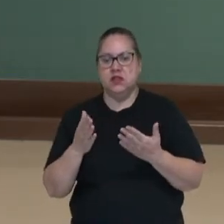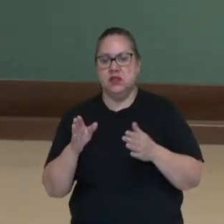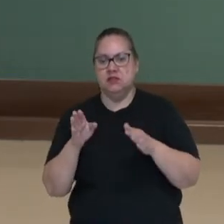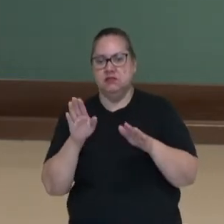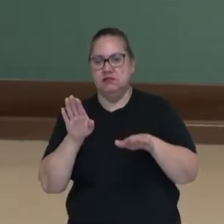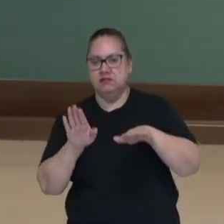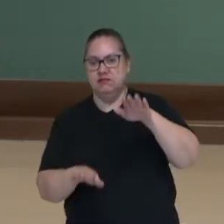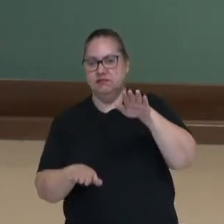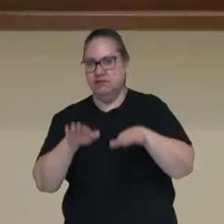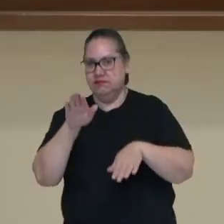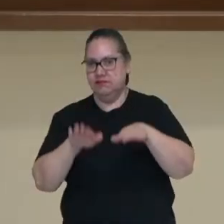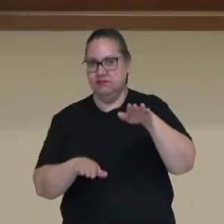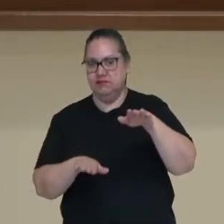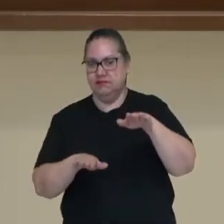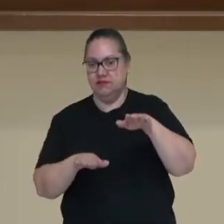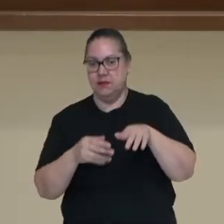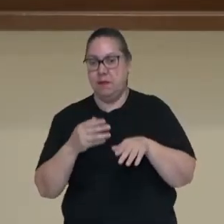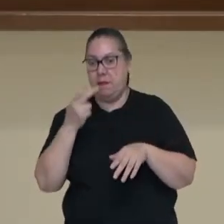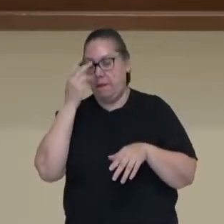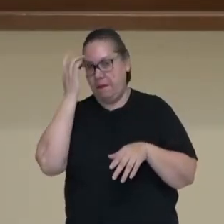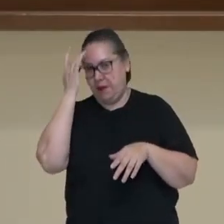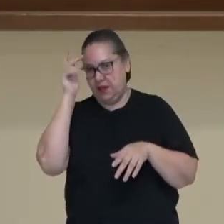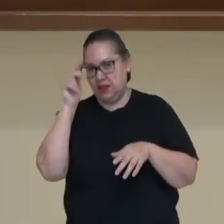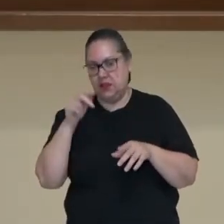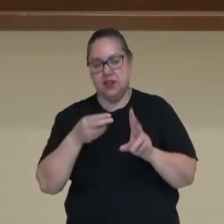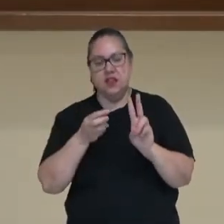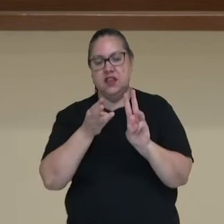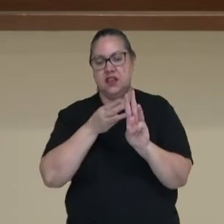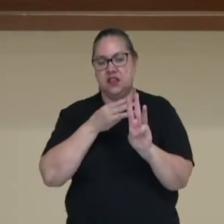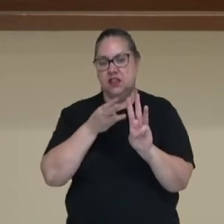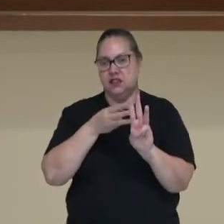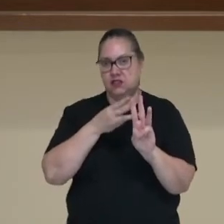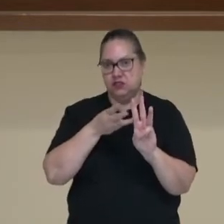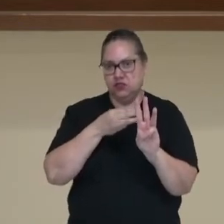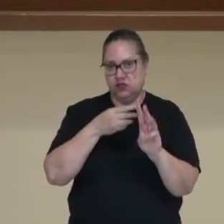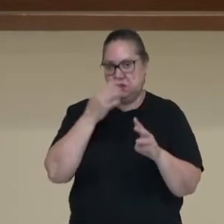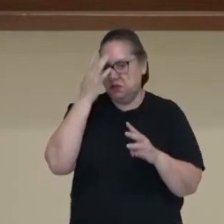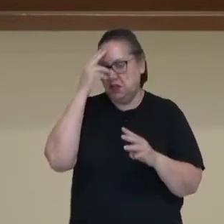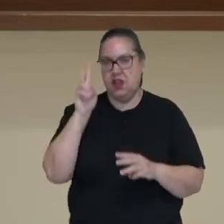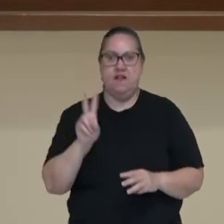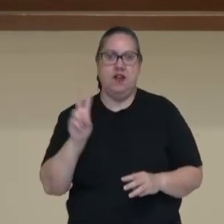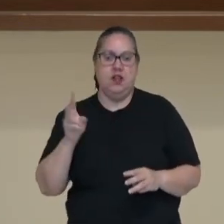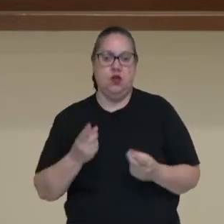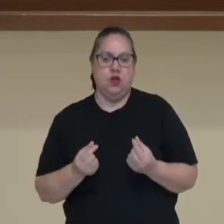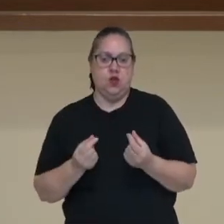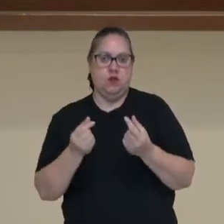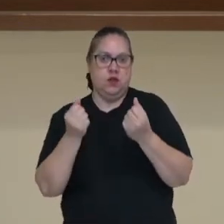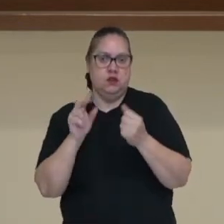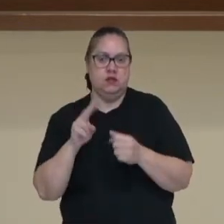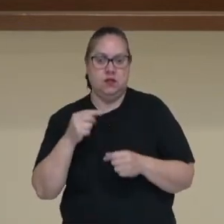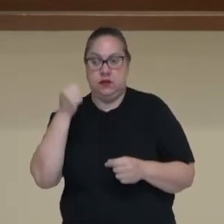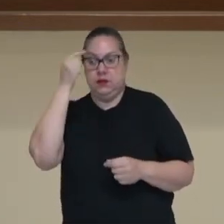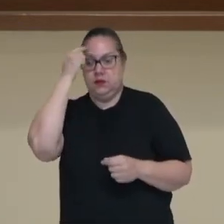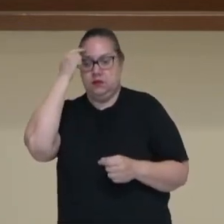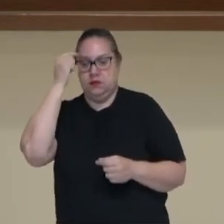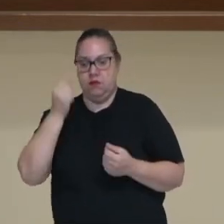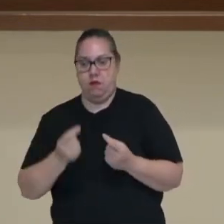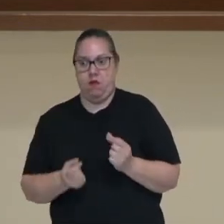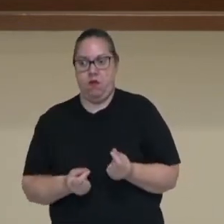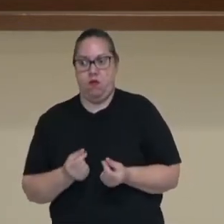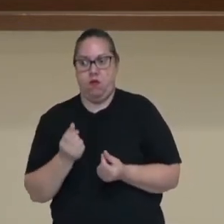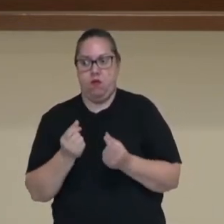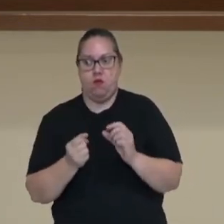meio desigual. Mas é que para o indígena não tem essa ideia de valor de preço, né? Quem está com a mentalidade no sistema capital,